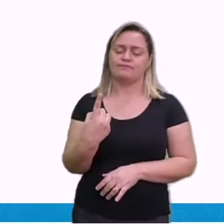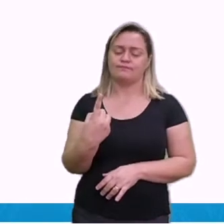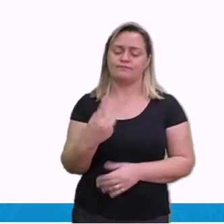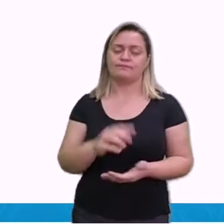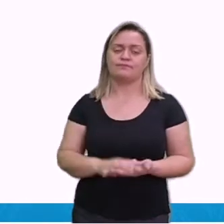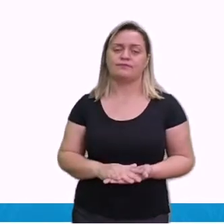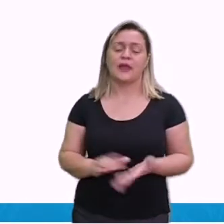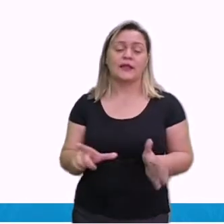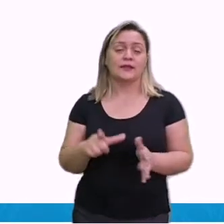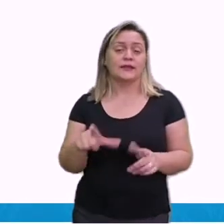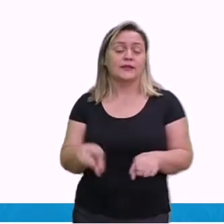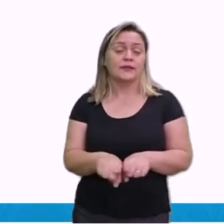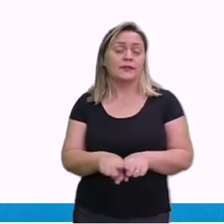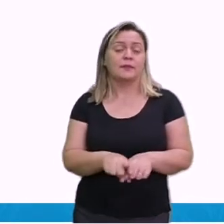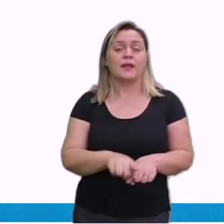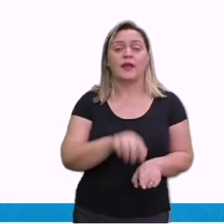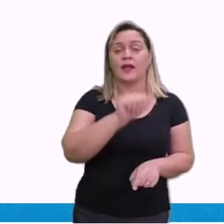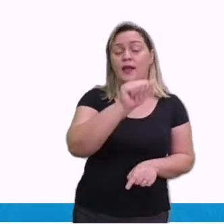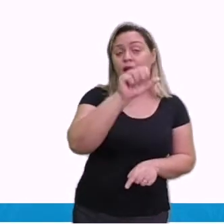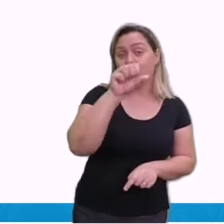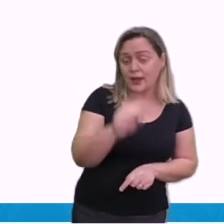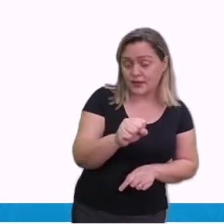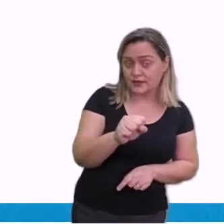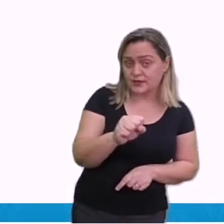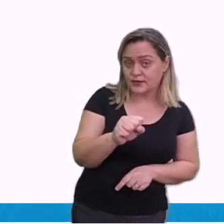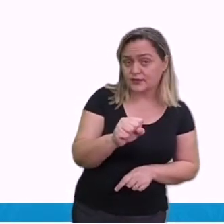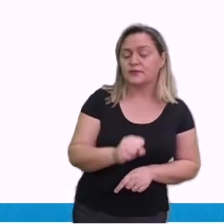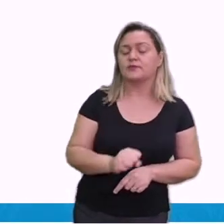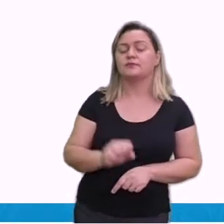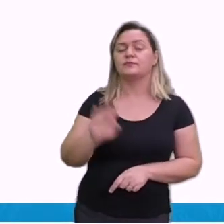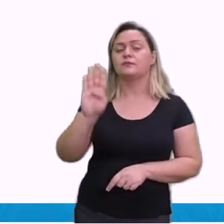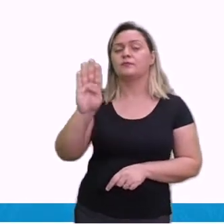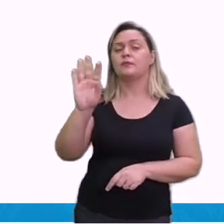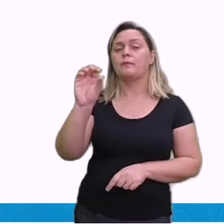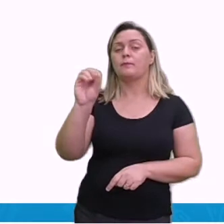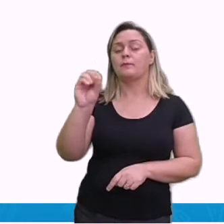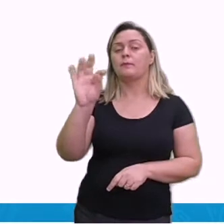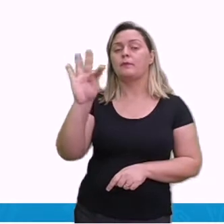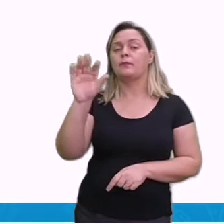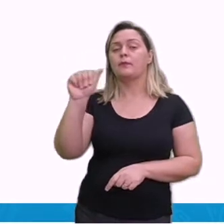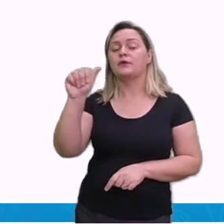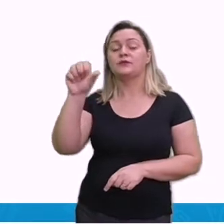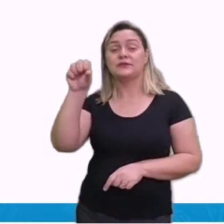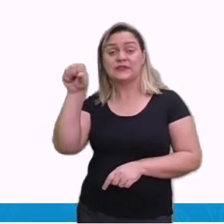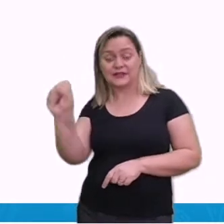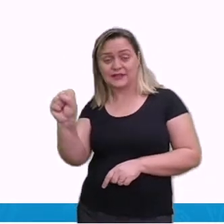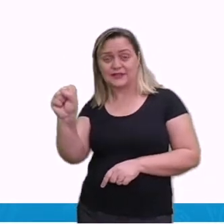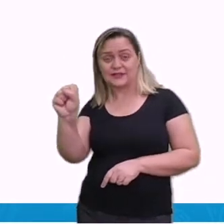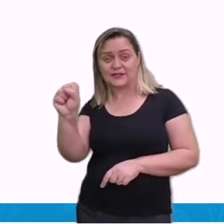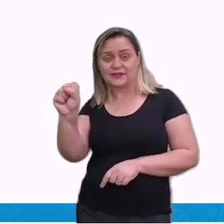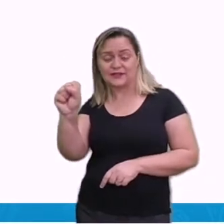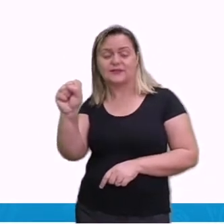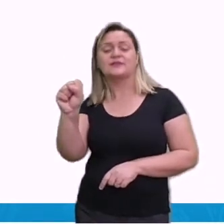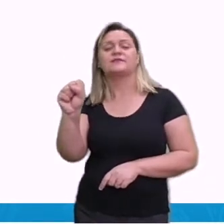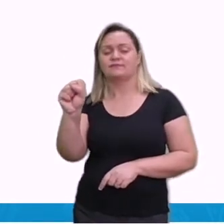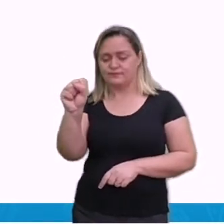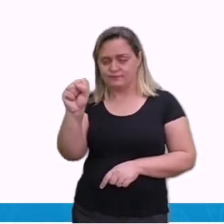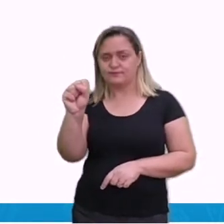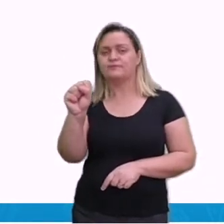falar assim, você encontrou as minhas botas, eu preciso